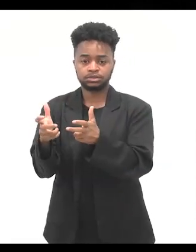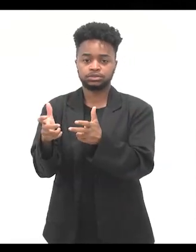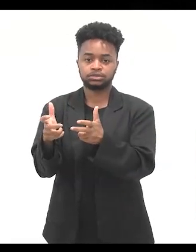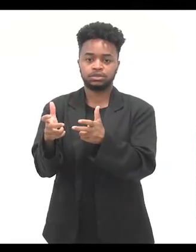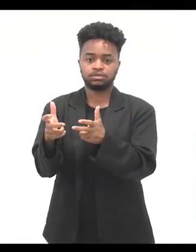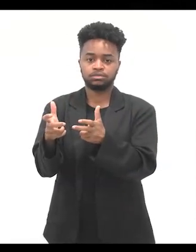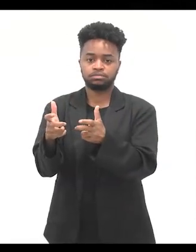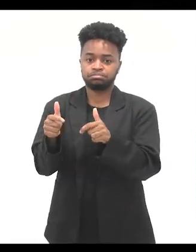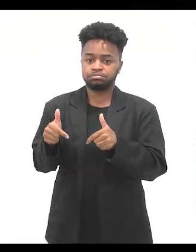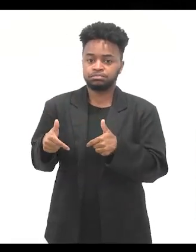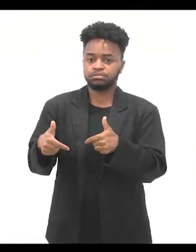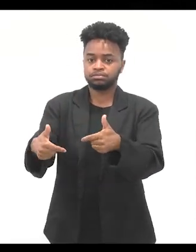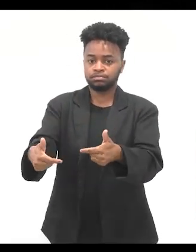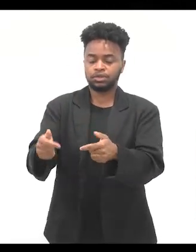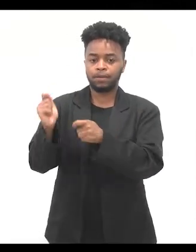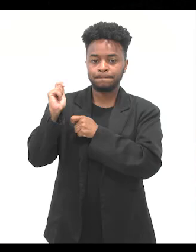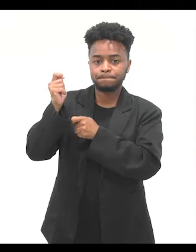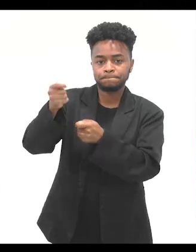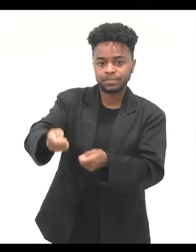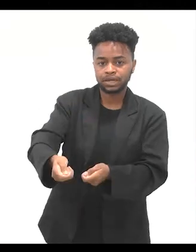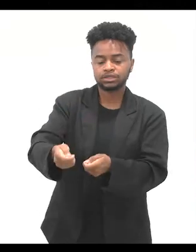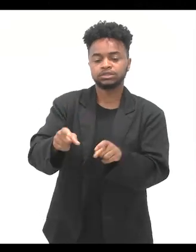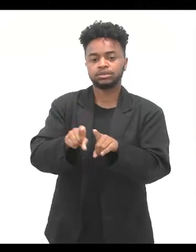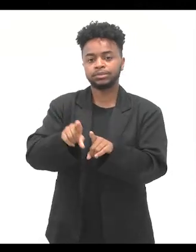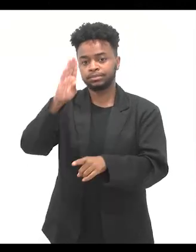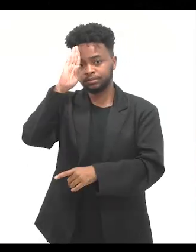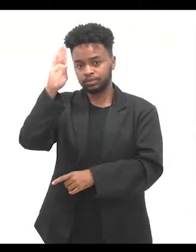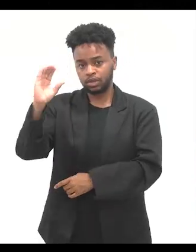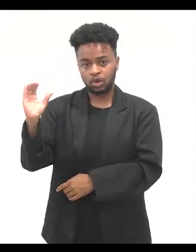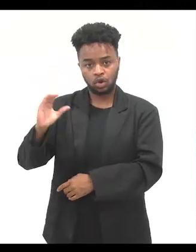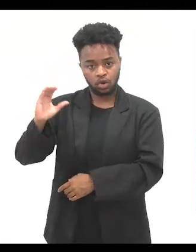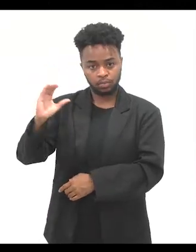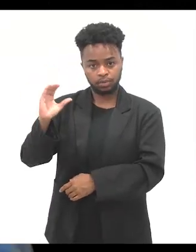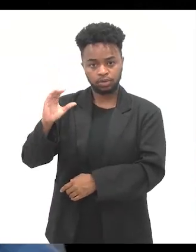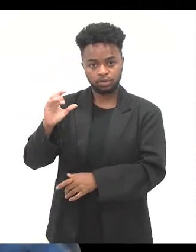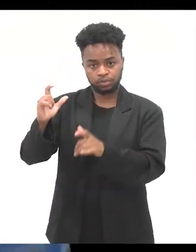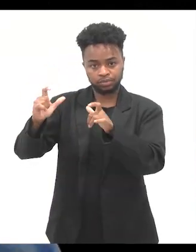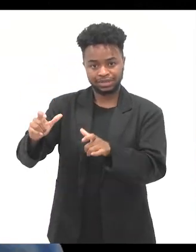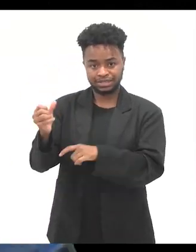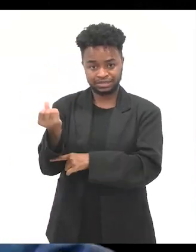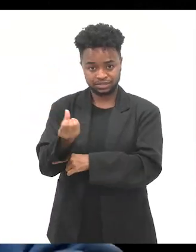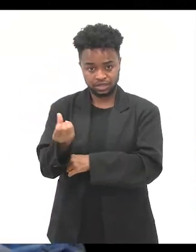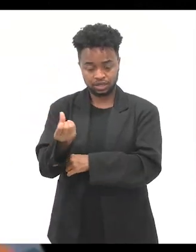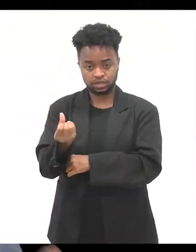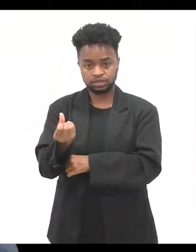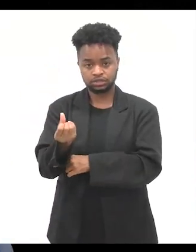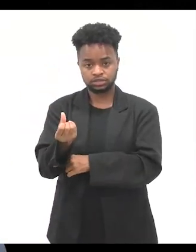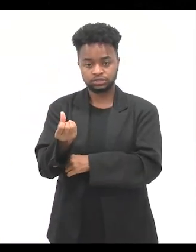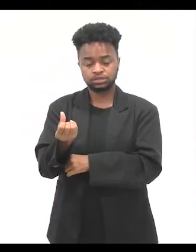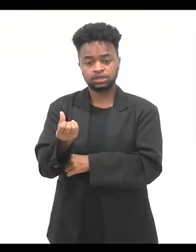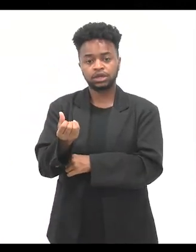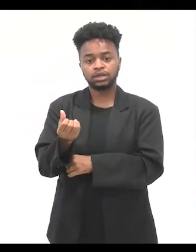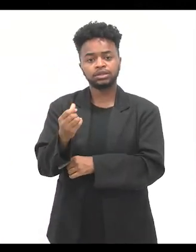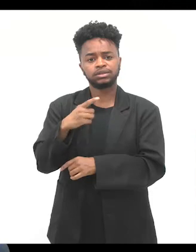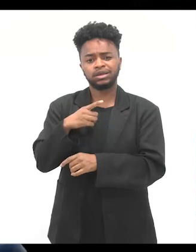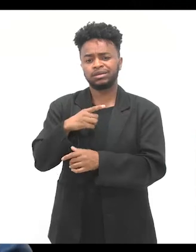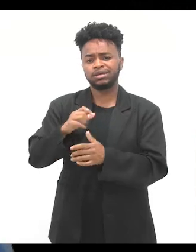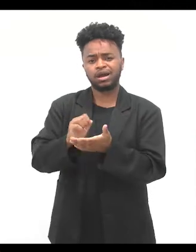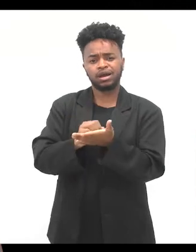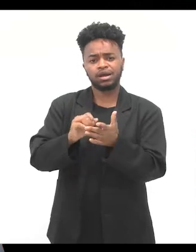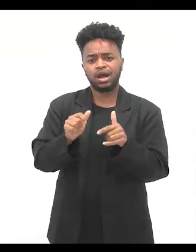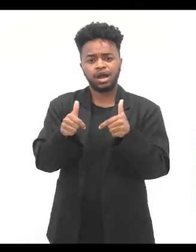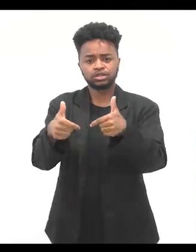atividade pesqueira, né, principalmente no Copacabana, Porto 6, ela é uma imensidão de atividade, né? As